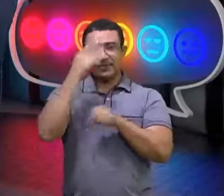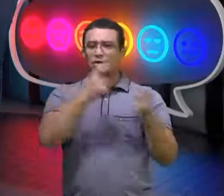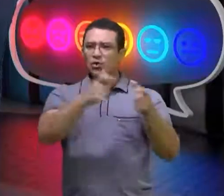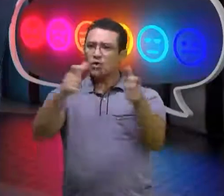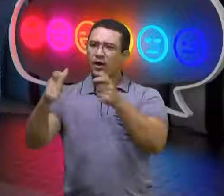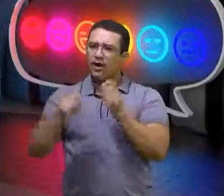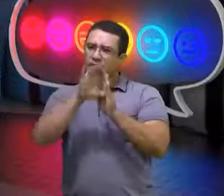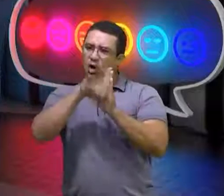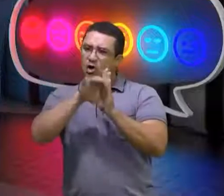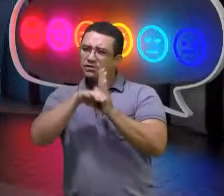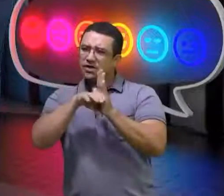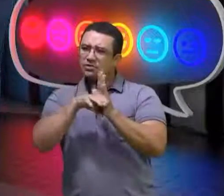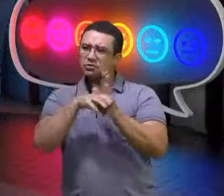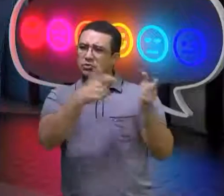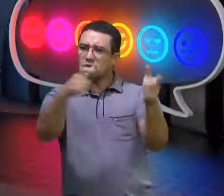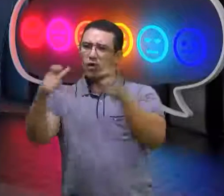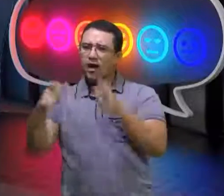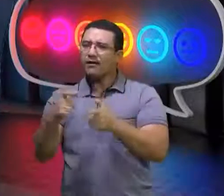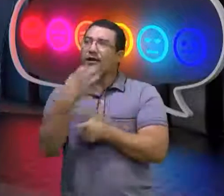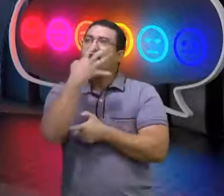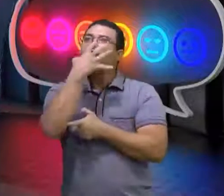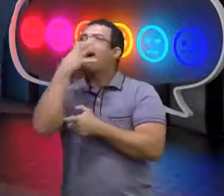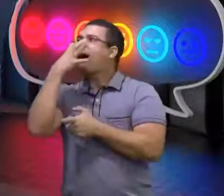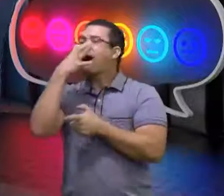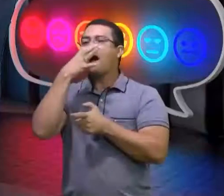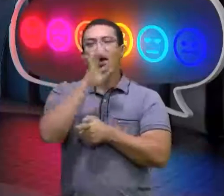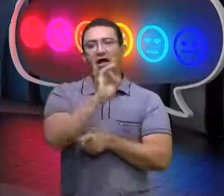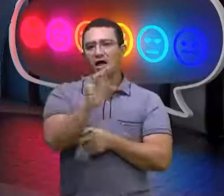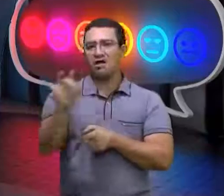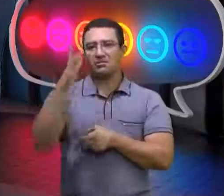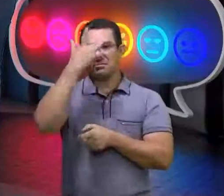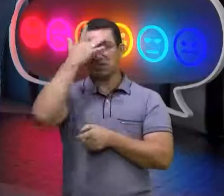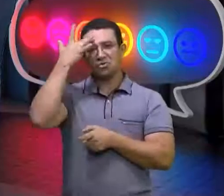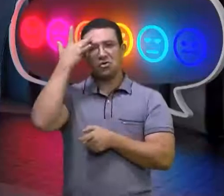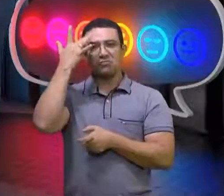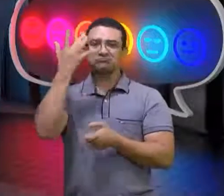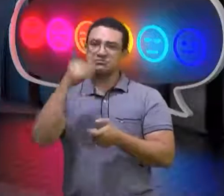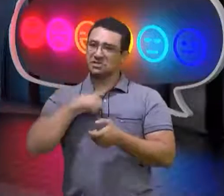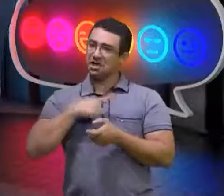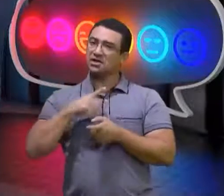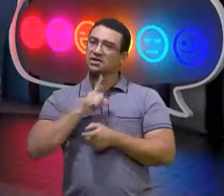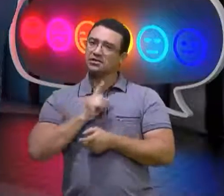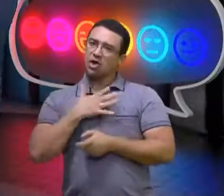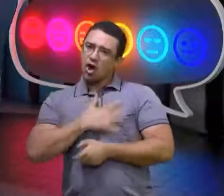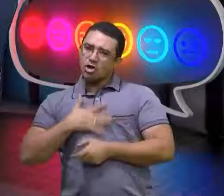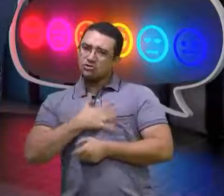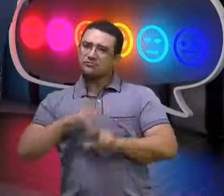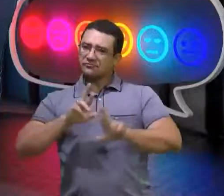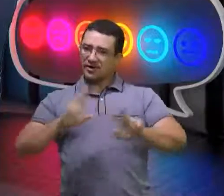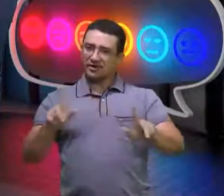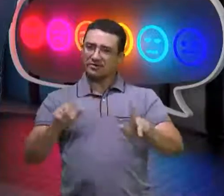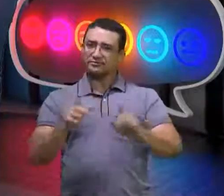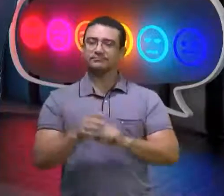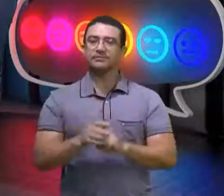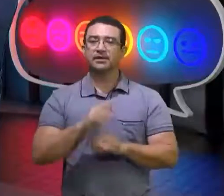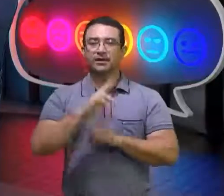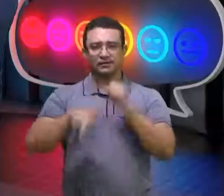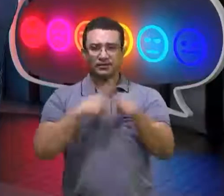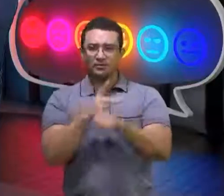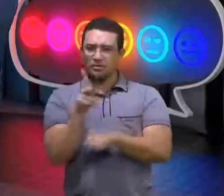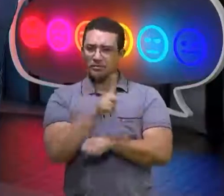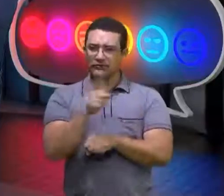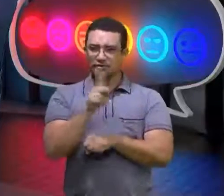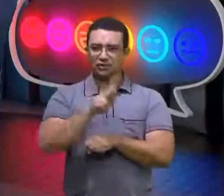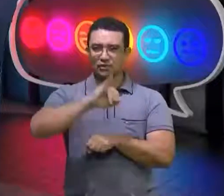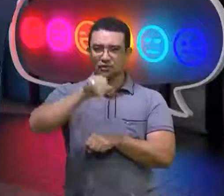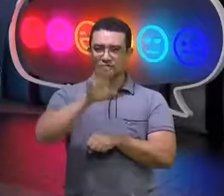impressionantes, né, ele pode ser muito subjetivo e cada um tem suas preferências, não é? Em seguida, o professor Jefferson, ele conceituou para a